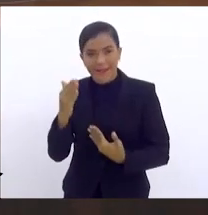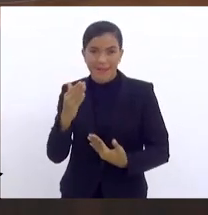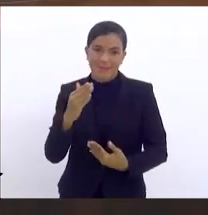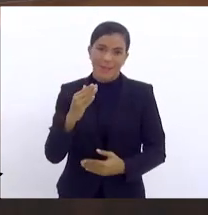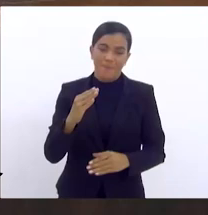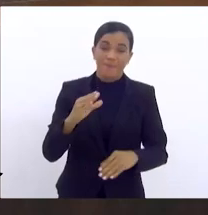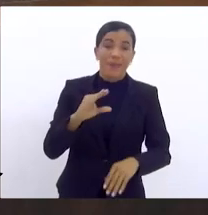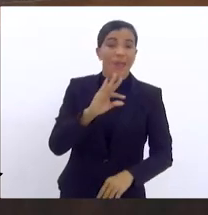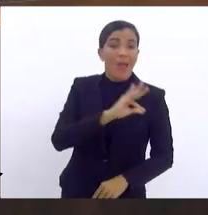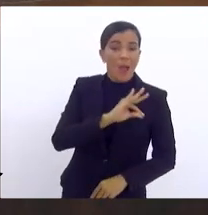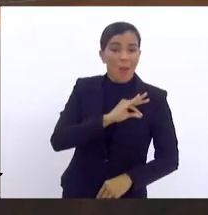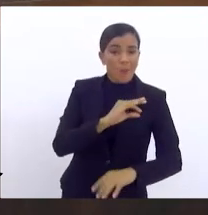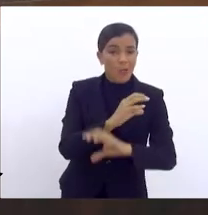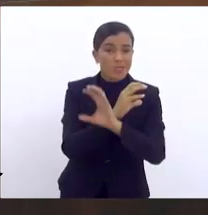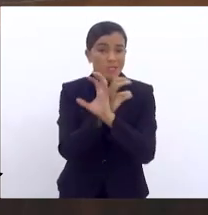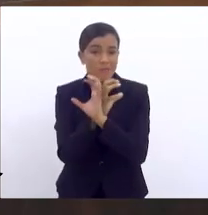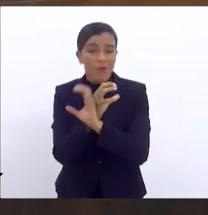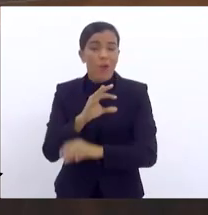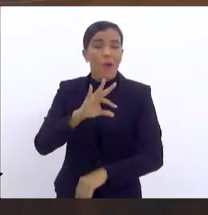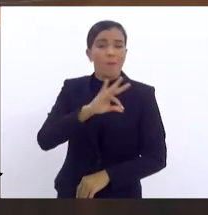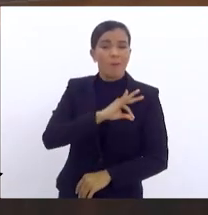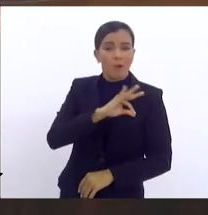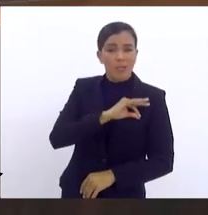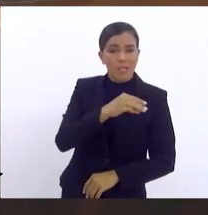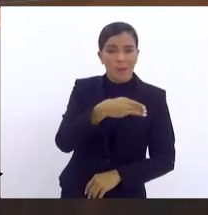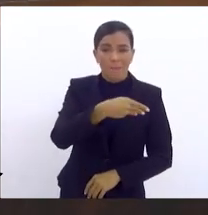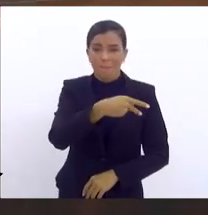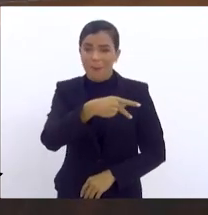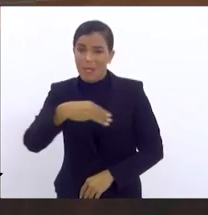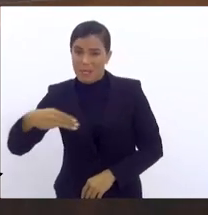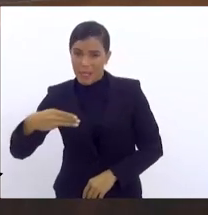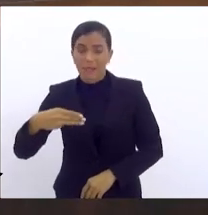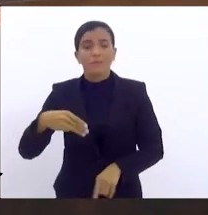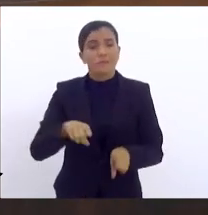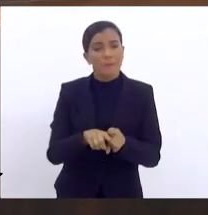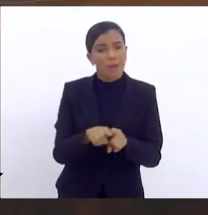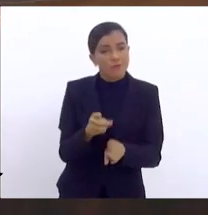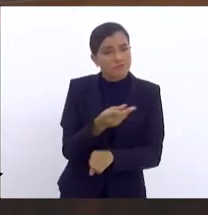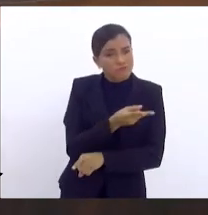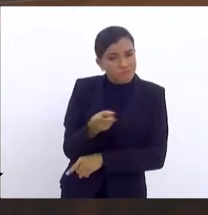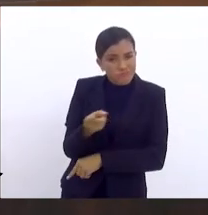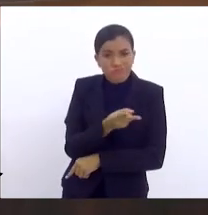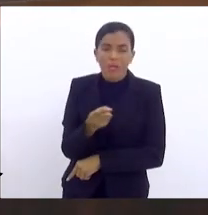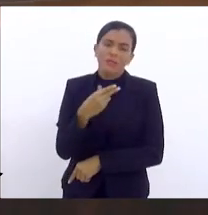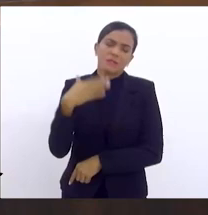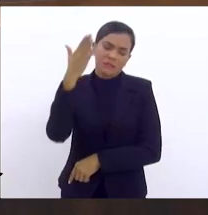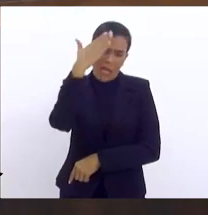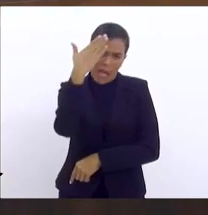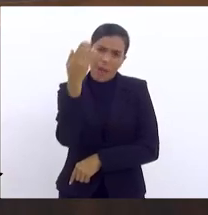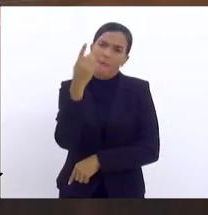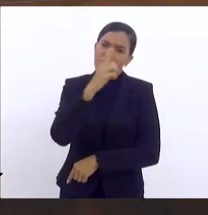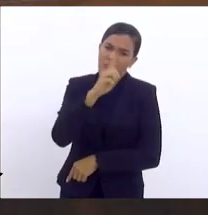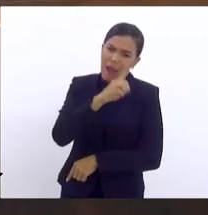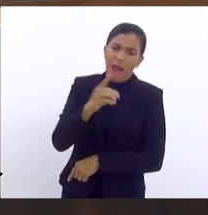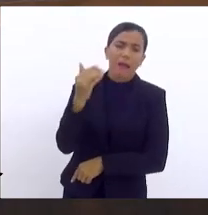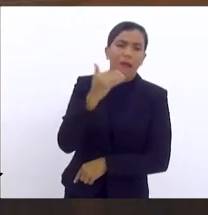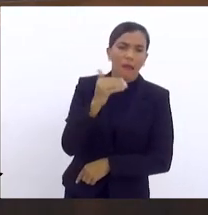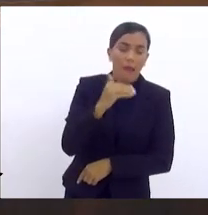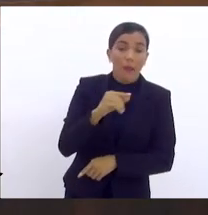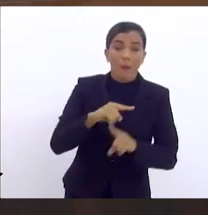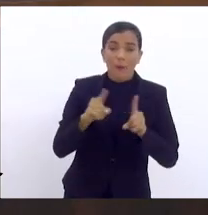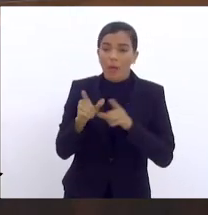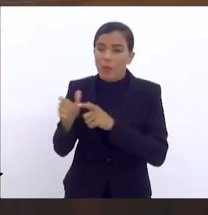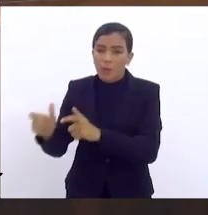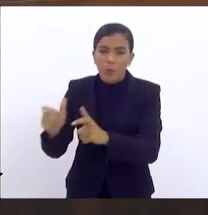e a polícia civil vem fazendo no nosso estado lutando de todas as formas claro que a gente sabe que existe erros tá mas em